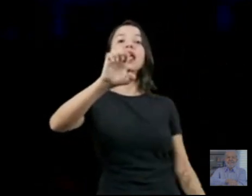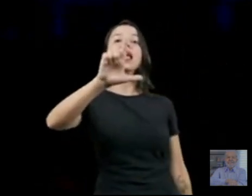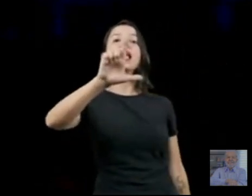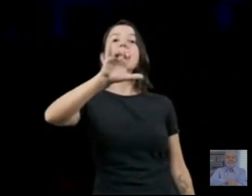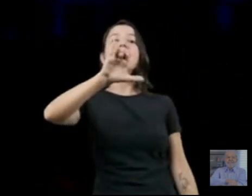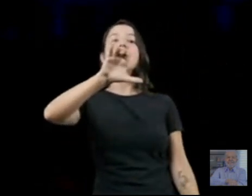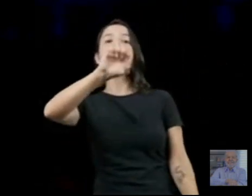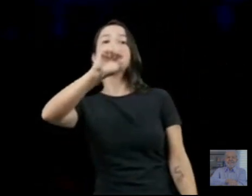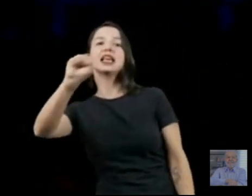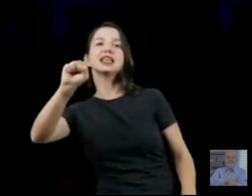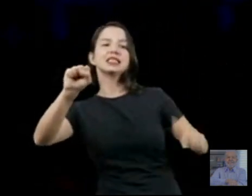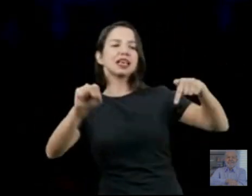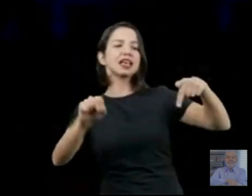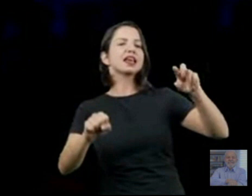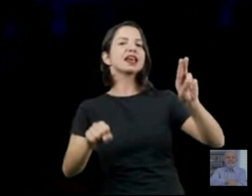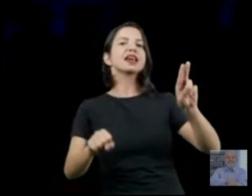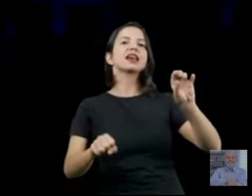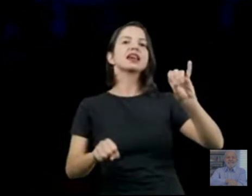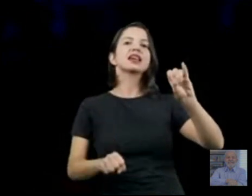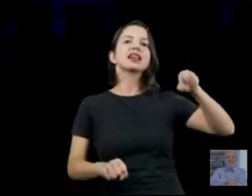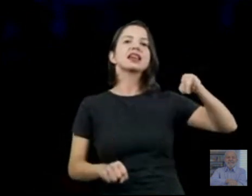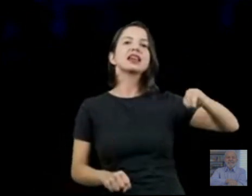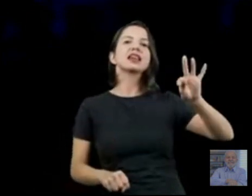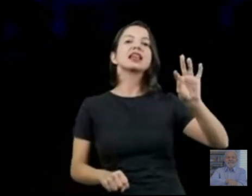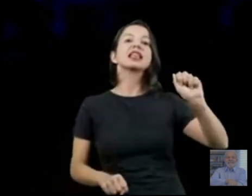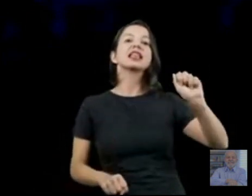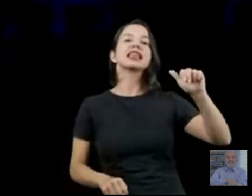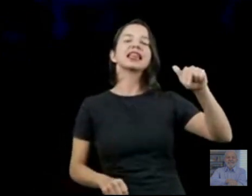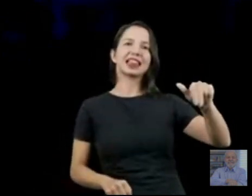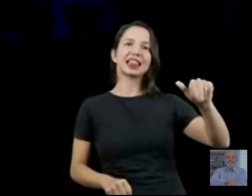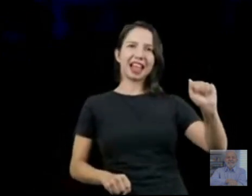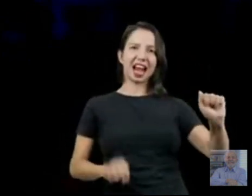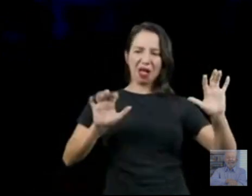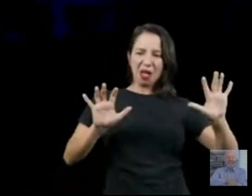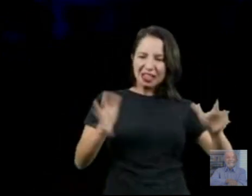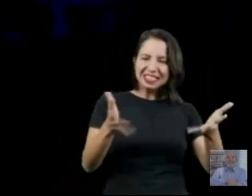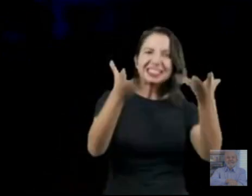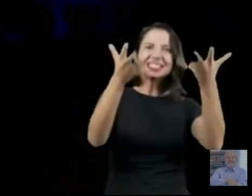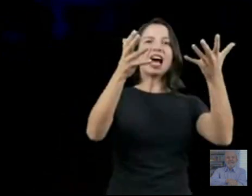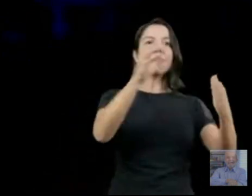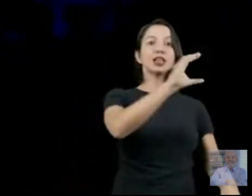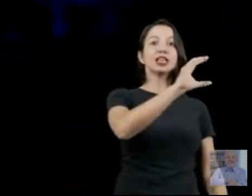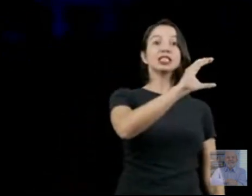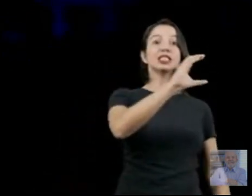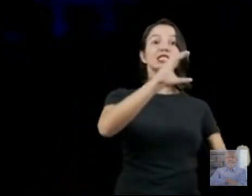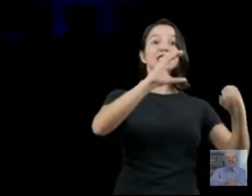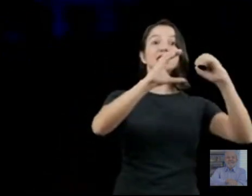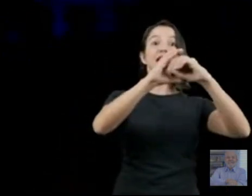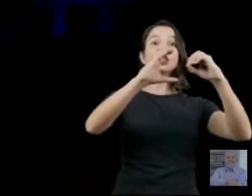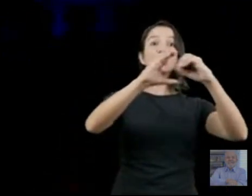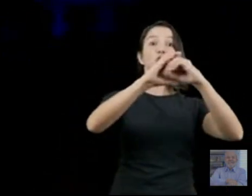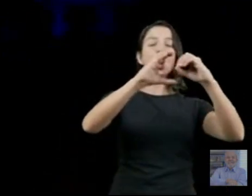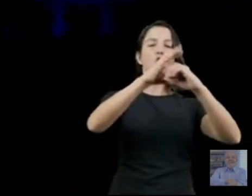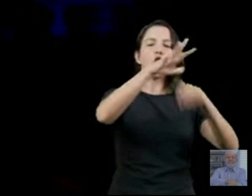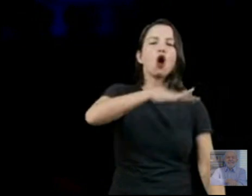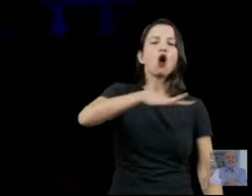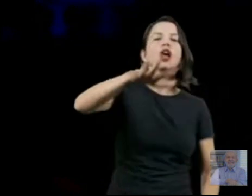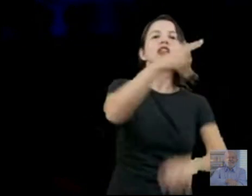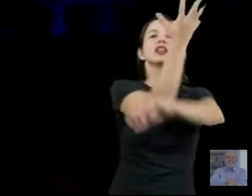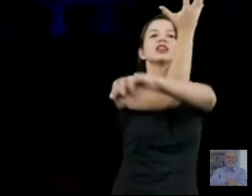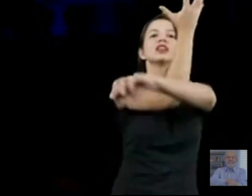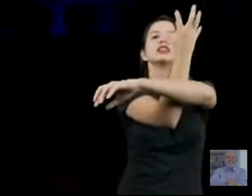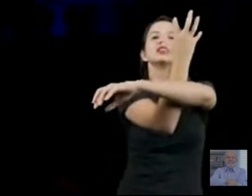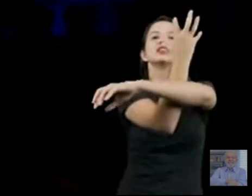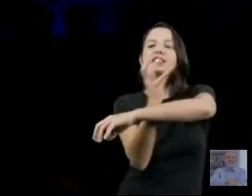nosso Centro-Oeste, moradia do Cerrado, Pantanal, pátio das águas,